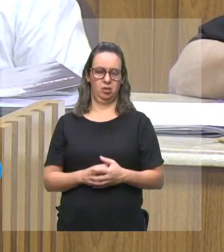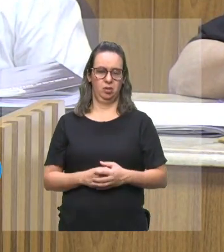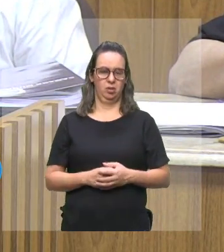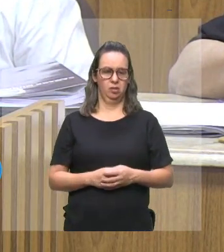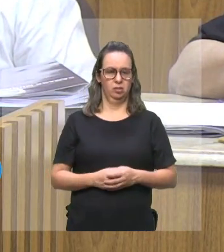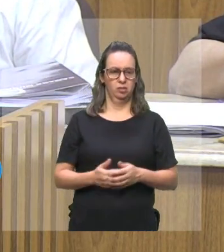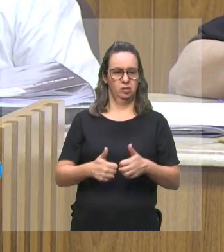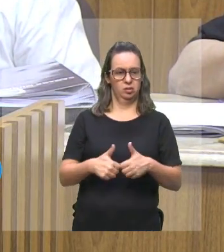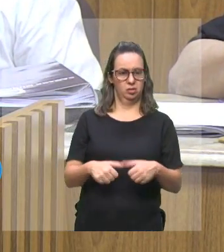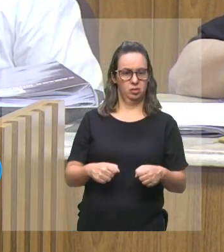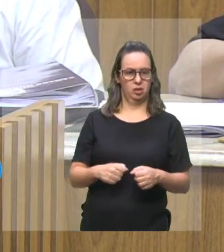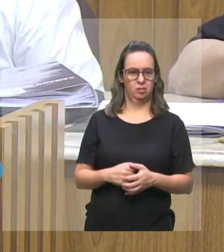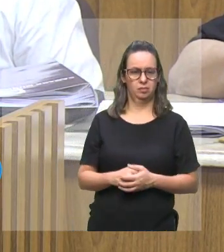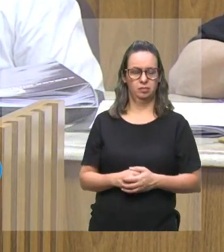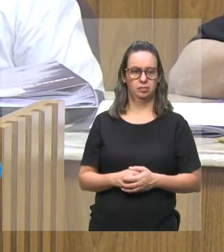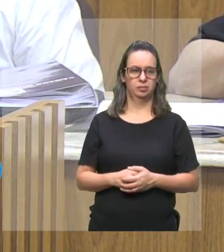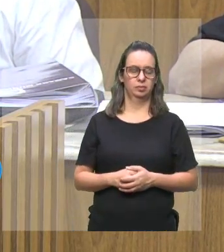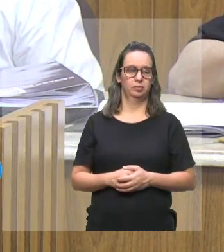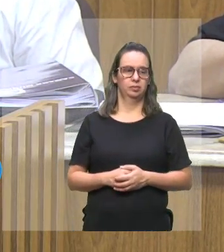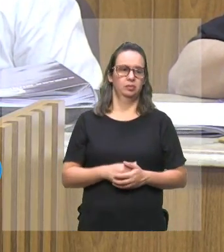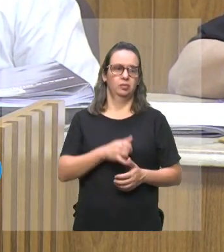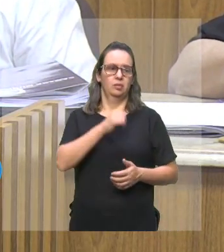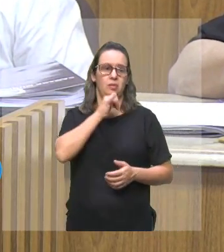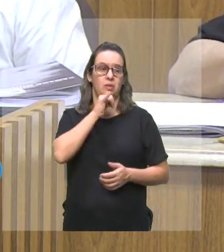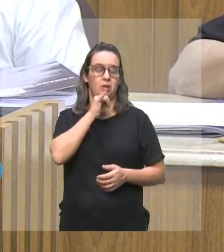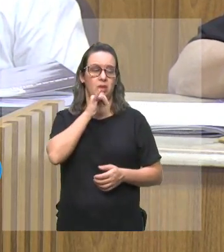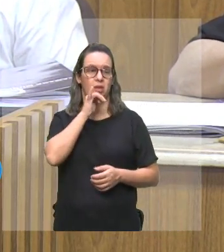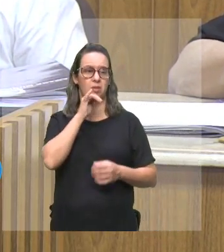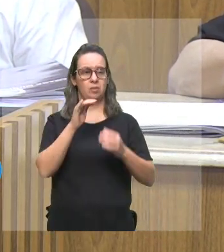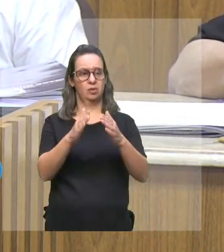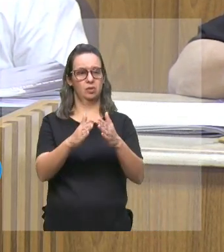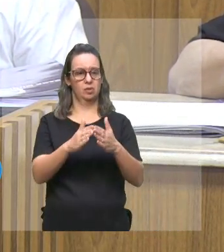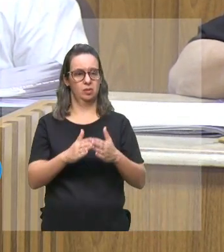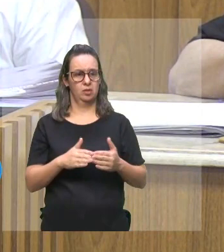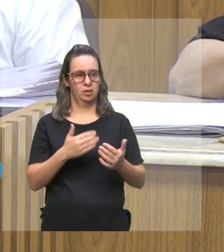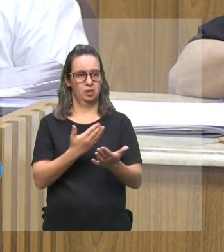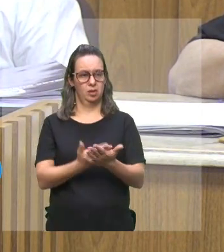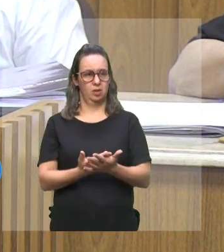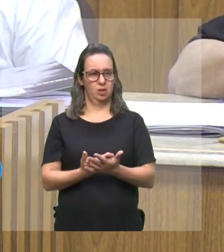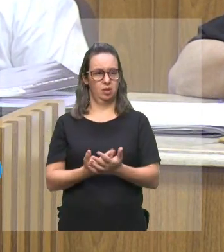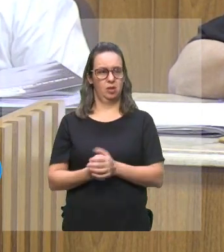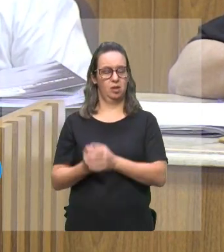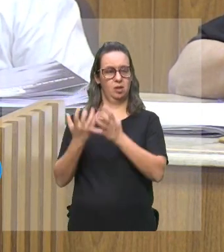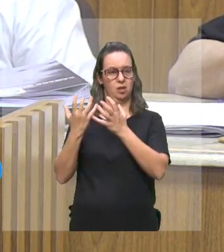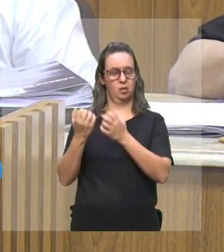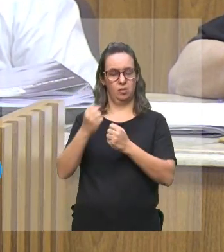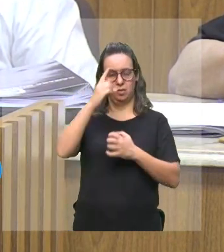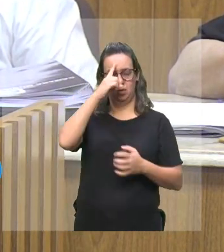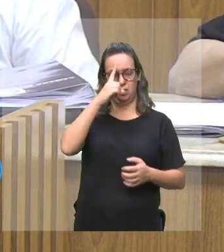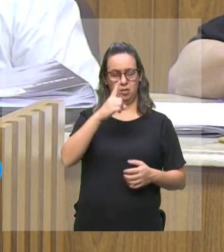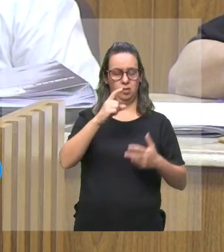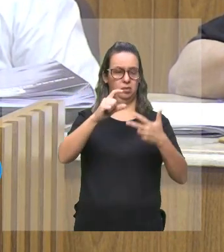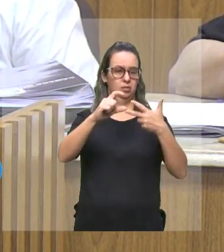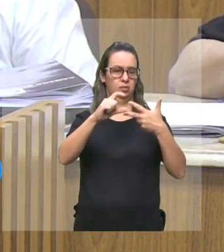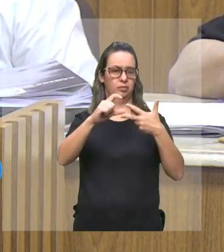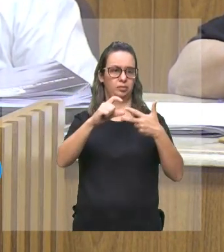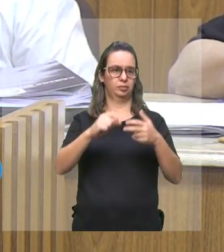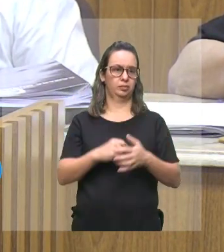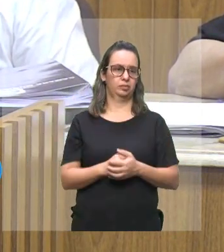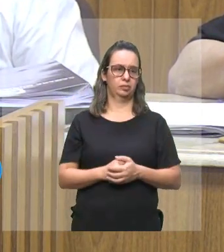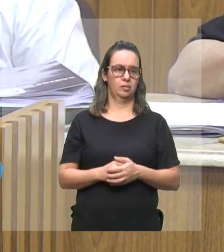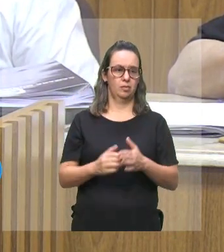designados. A exemplo dos requerimentos aprovados e encaminhados ao Poder Executivo,